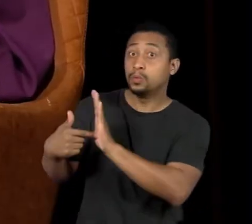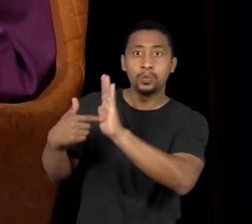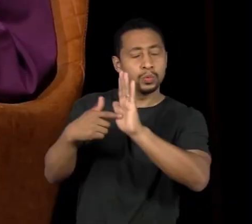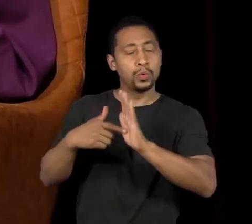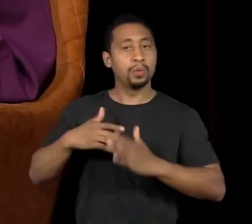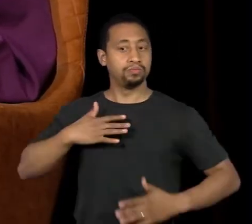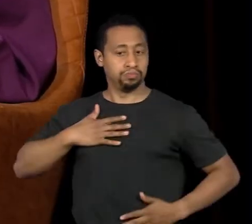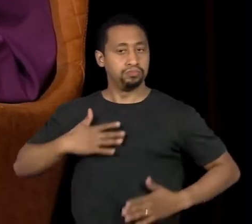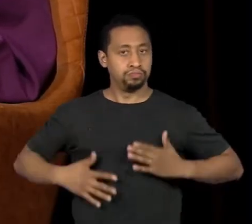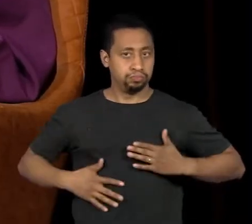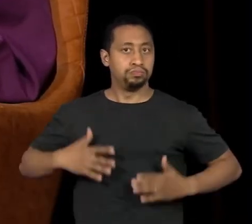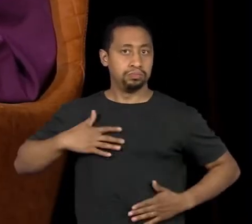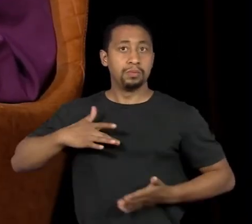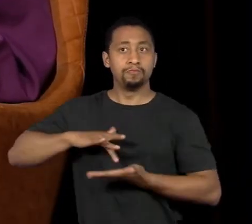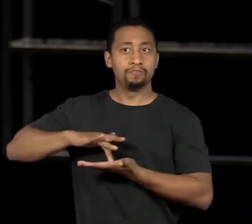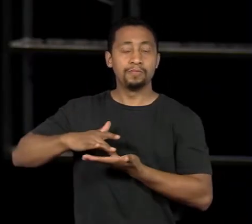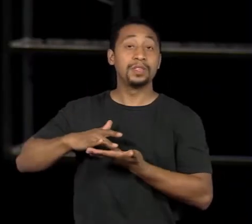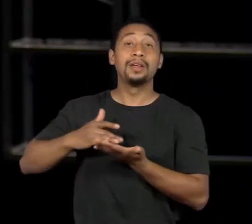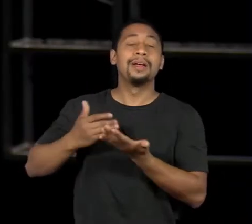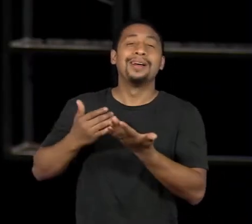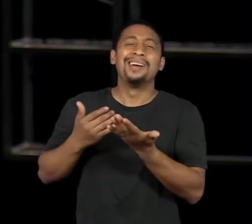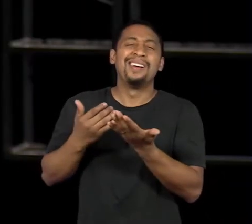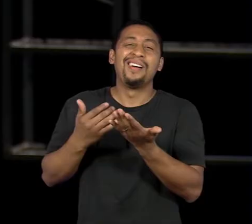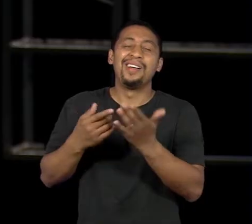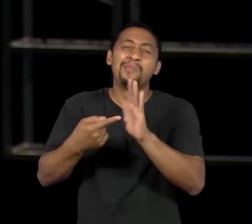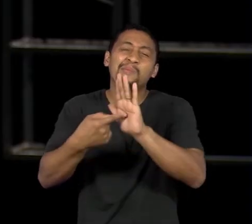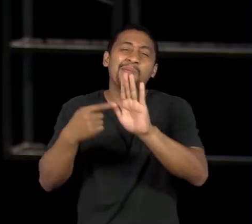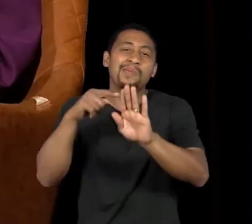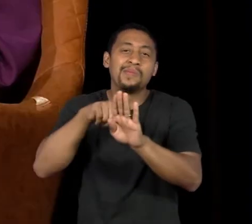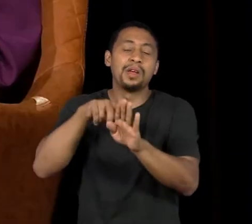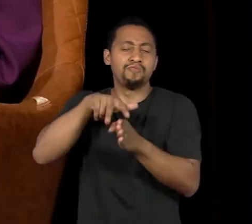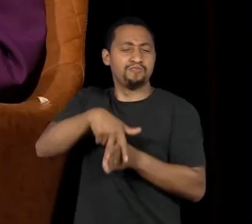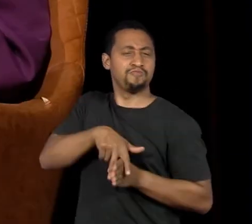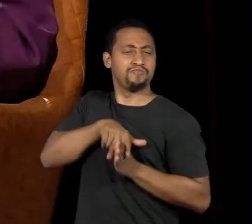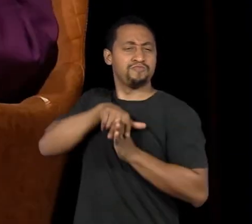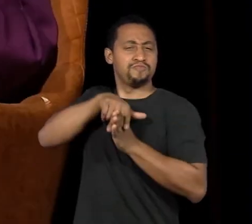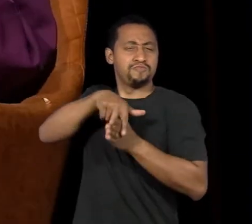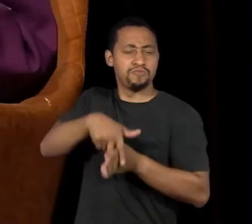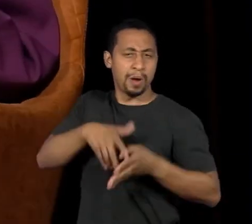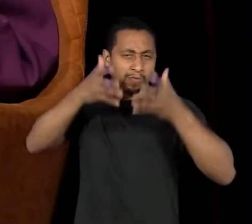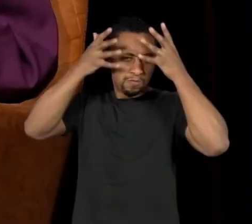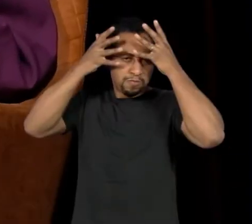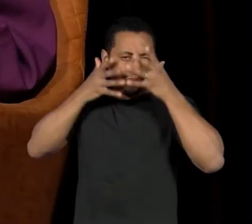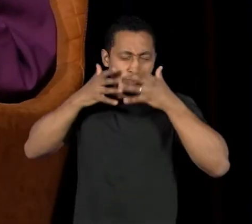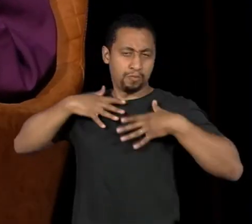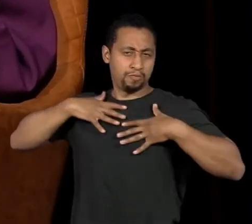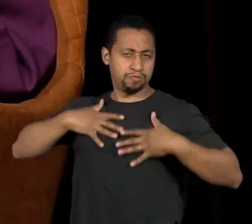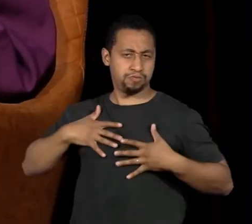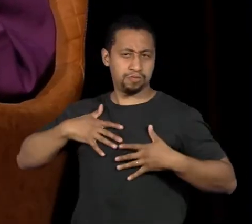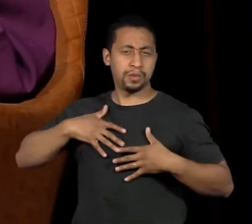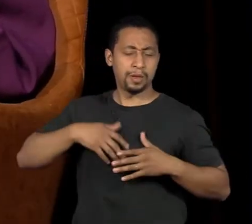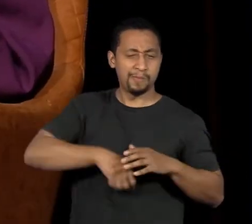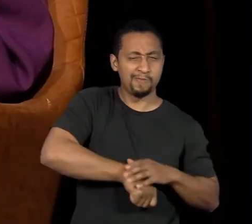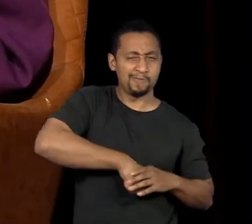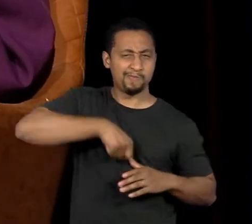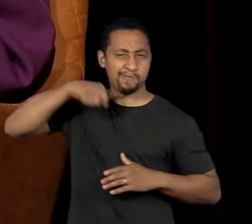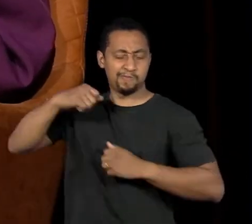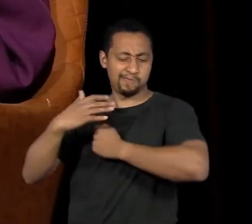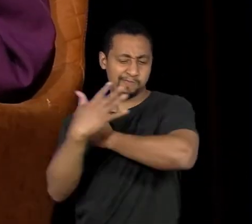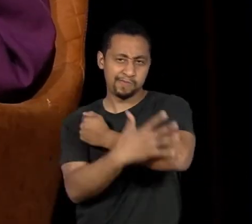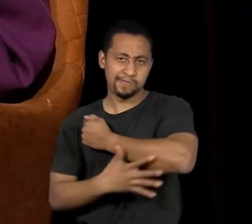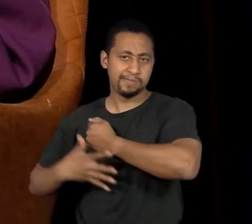bailarino era um cavalo, né? Eram cavaleiros. E a outra metade era a pessoa.